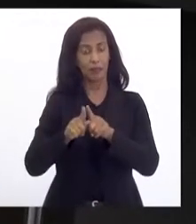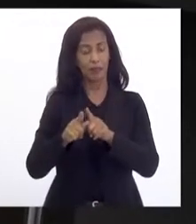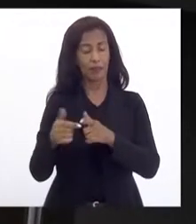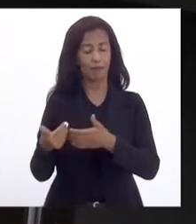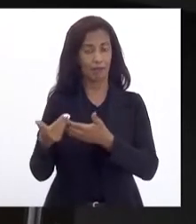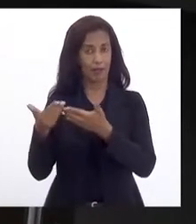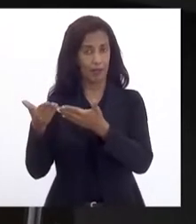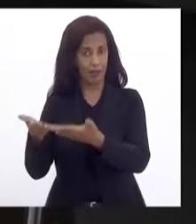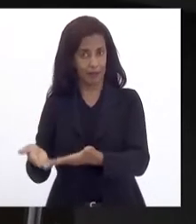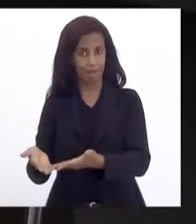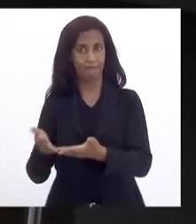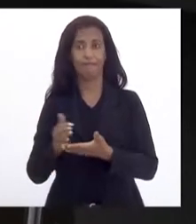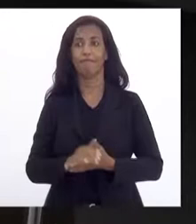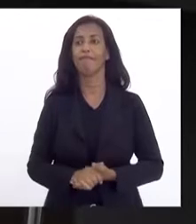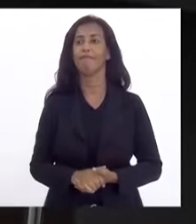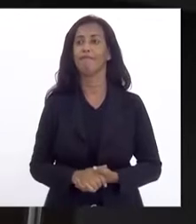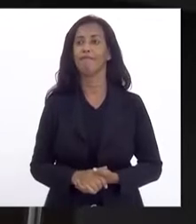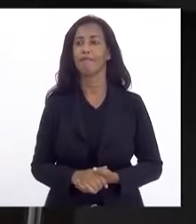né,